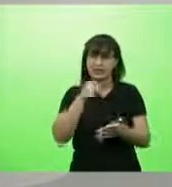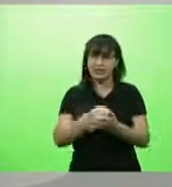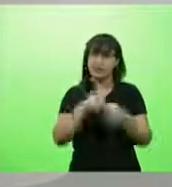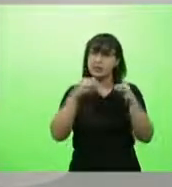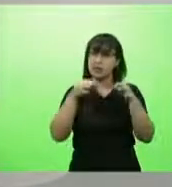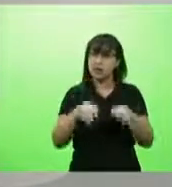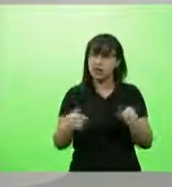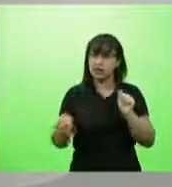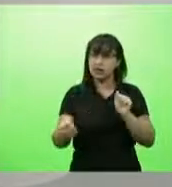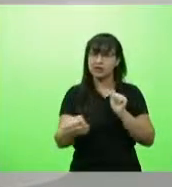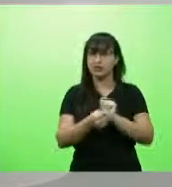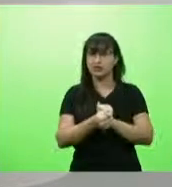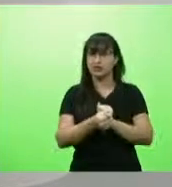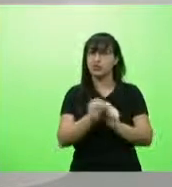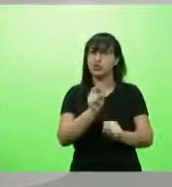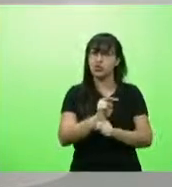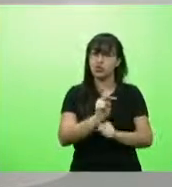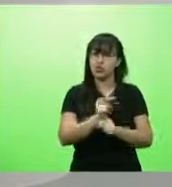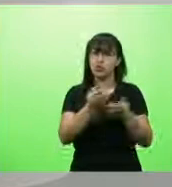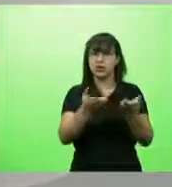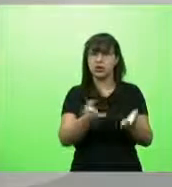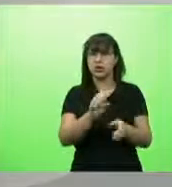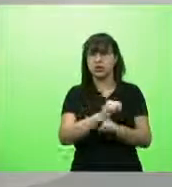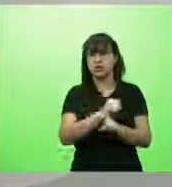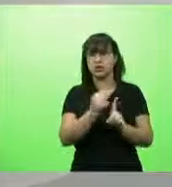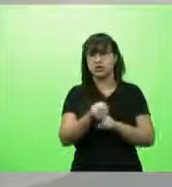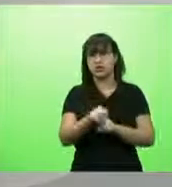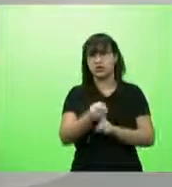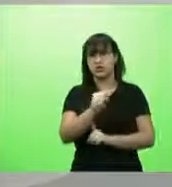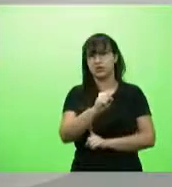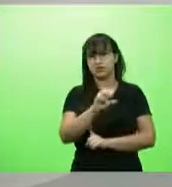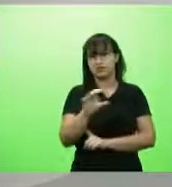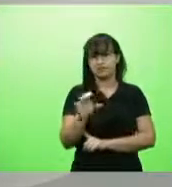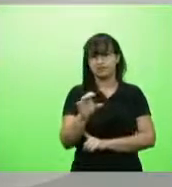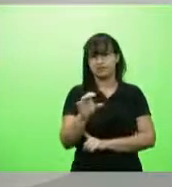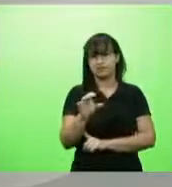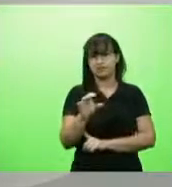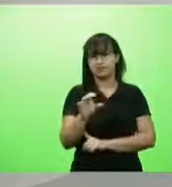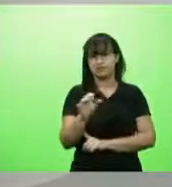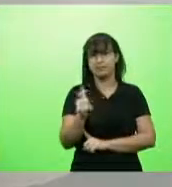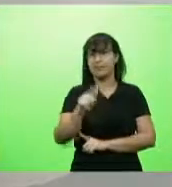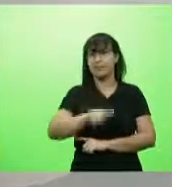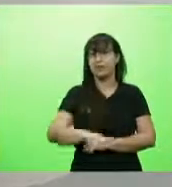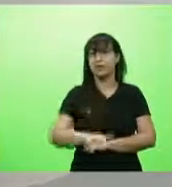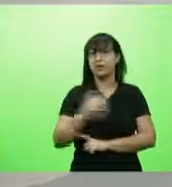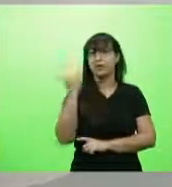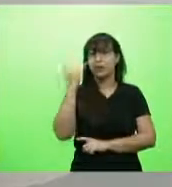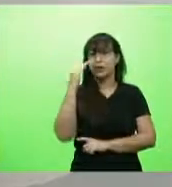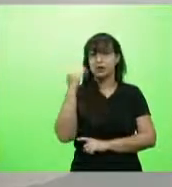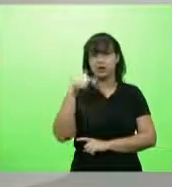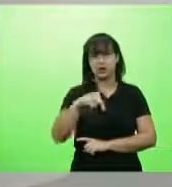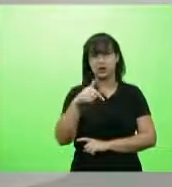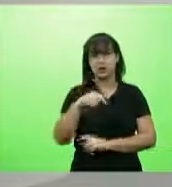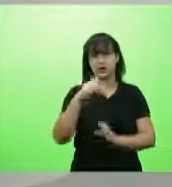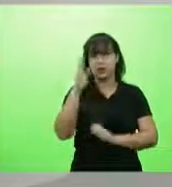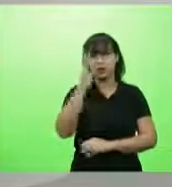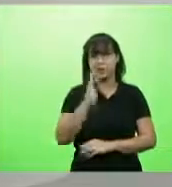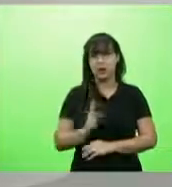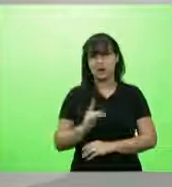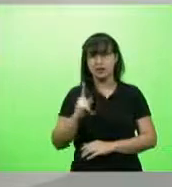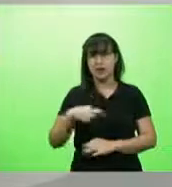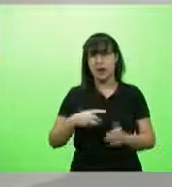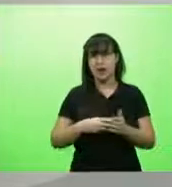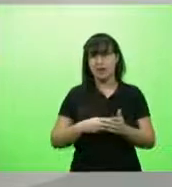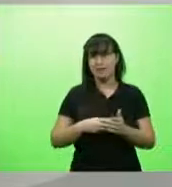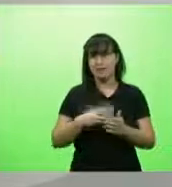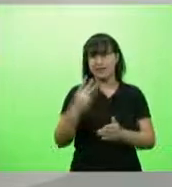conjuntas para proteger a sociedade catarinense, mas, naturalmente, entendendo que nós somos um país de terceiro mundo que precisa também